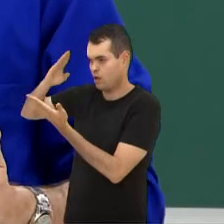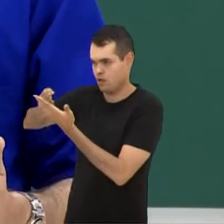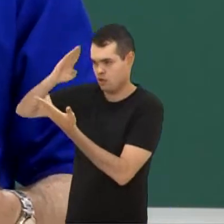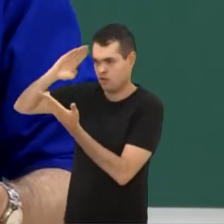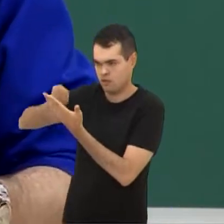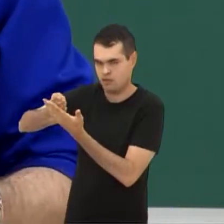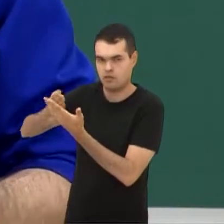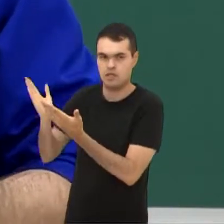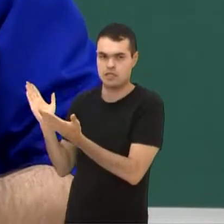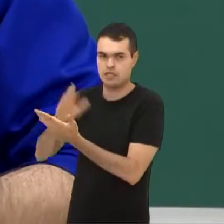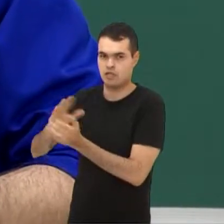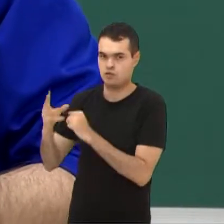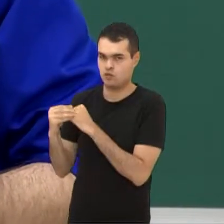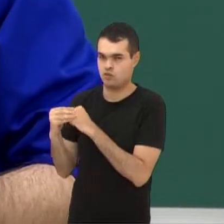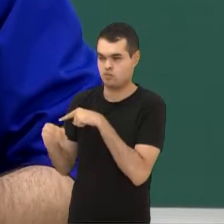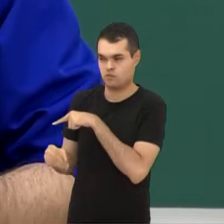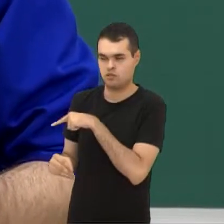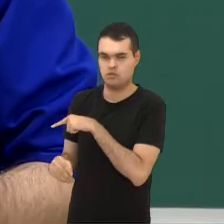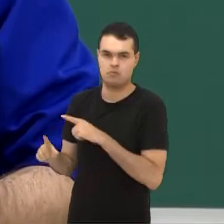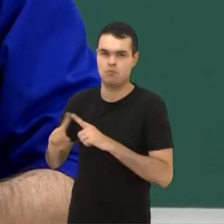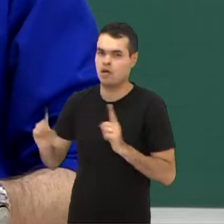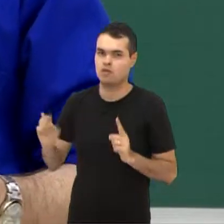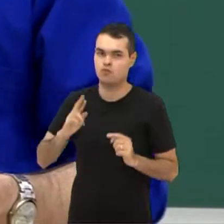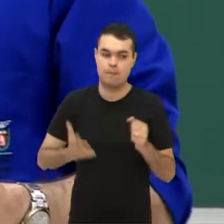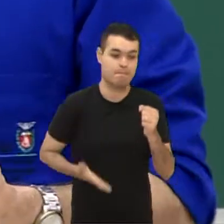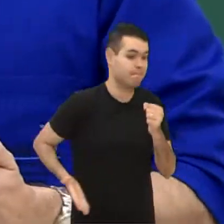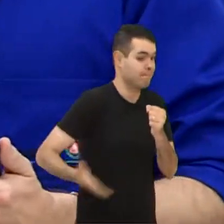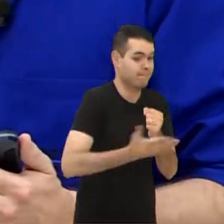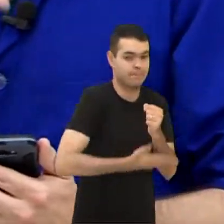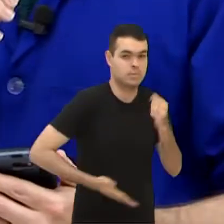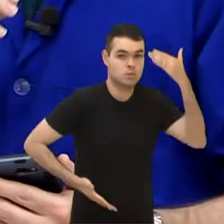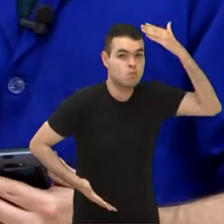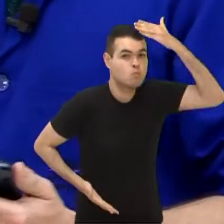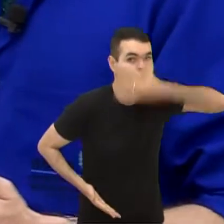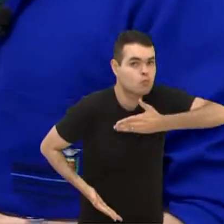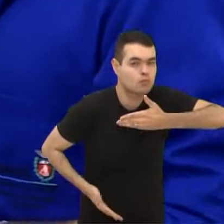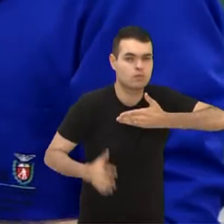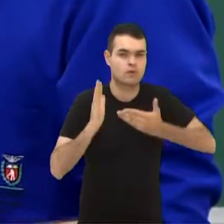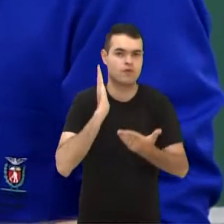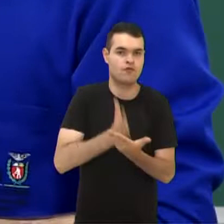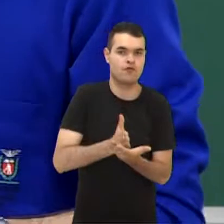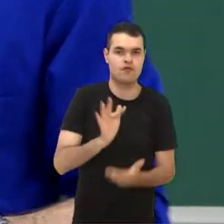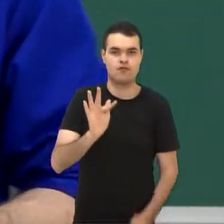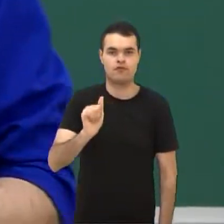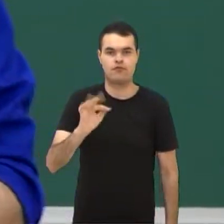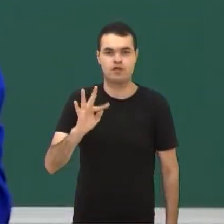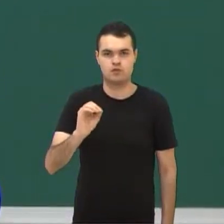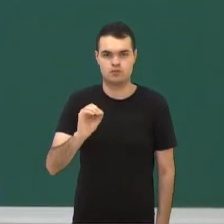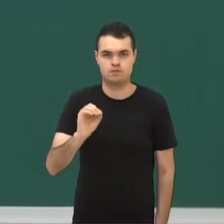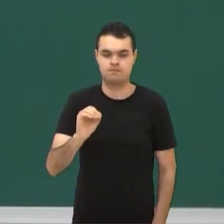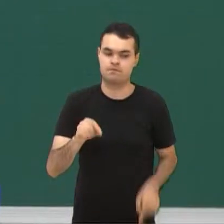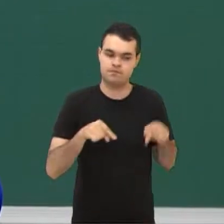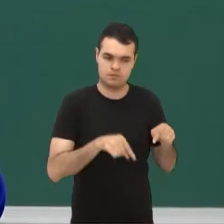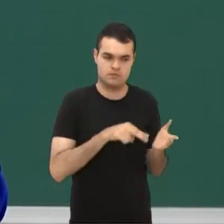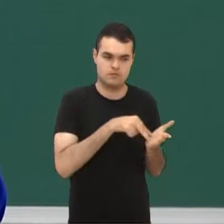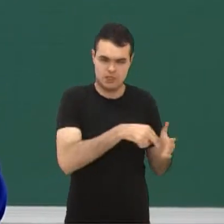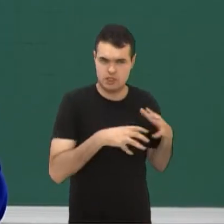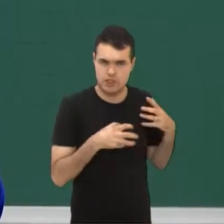um conhecimento, mas esse conhecimento não é fundamentado em fatos. O positivismo de Augusto Conte vai